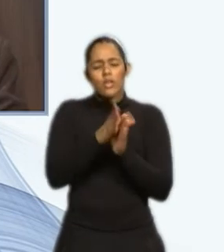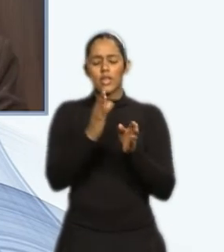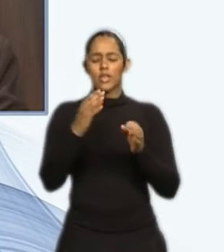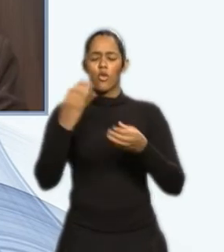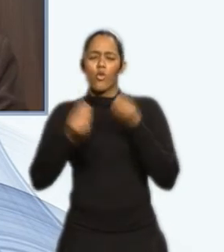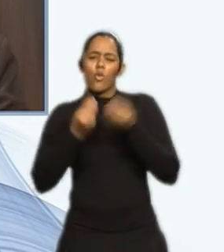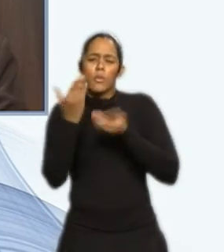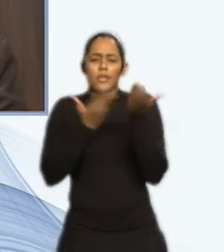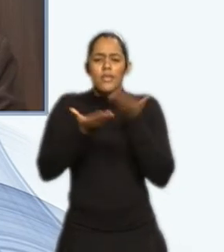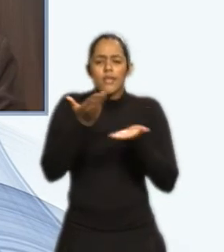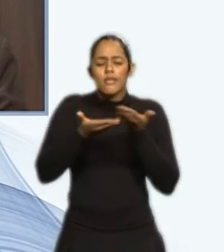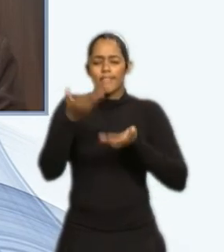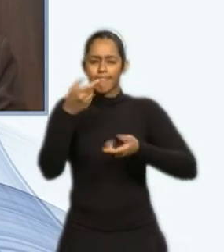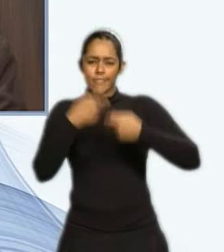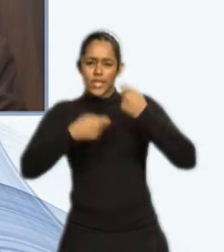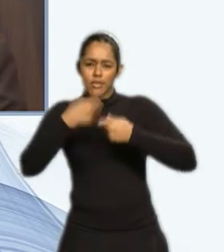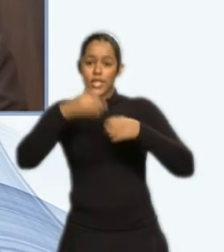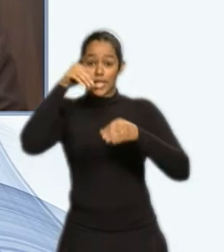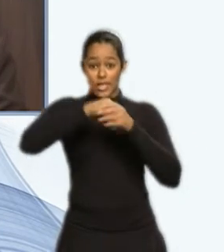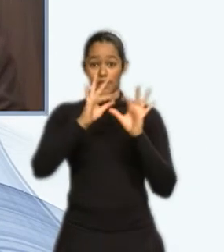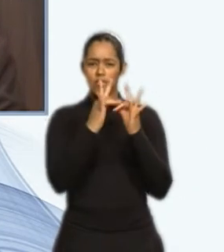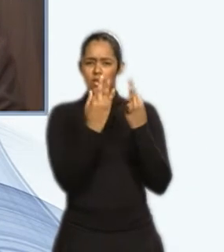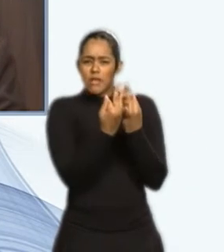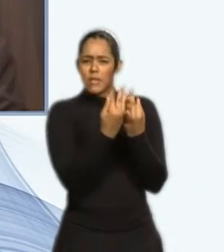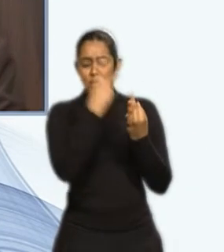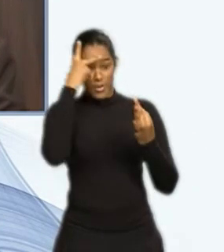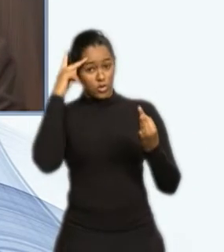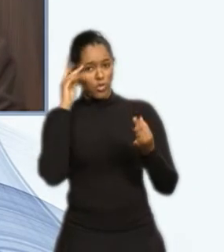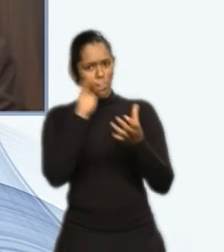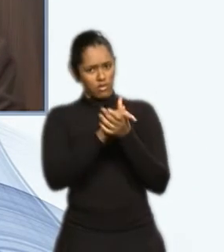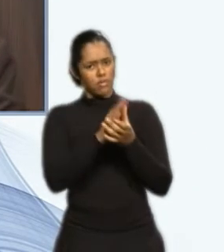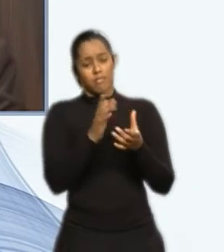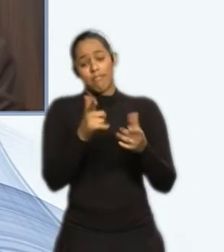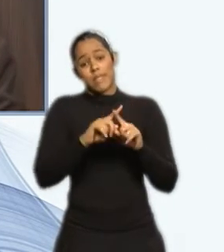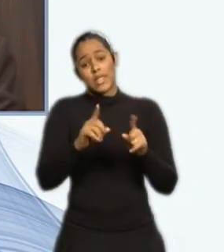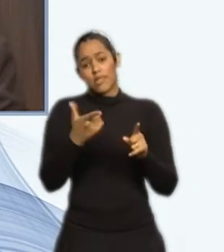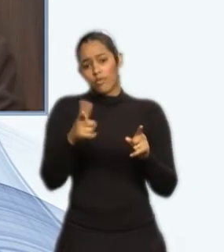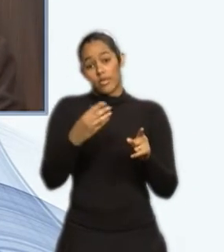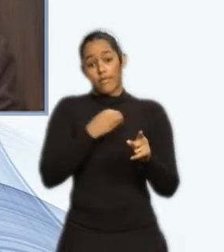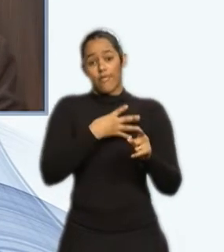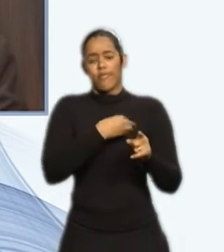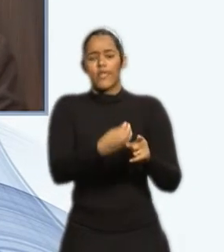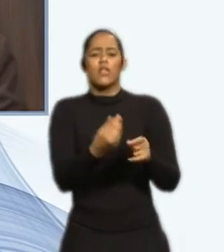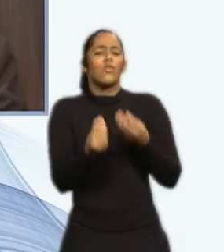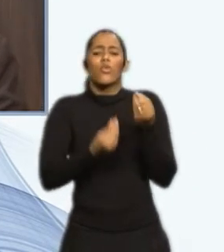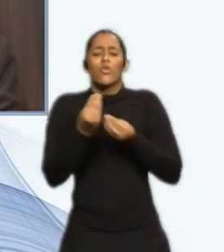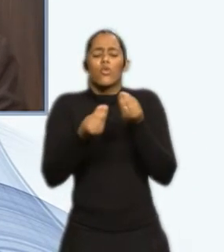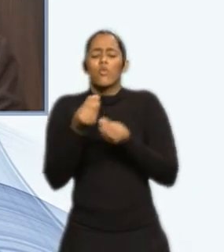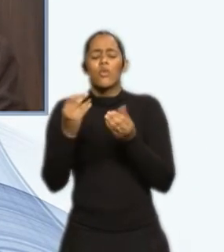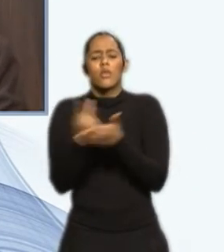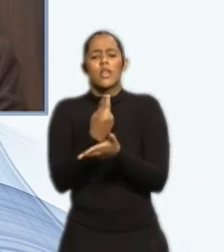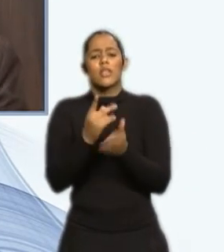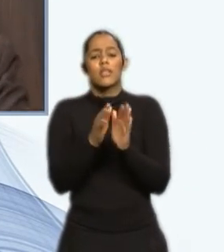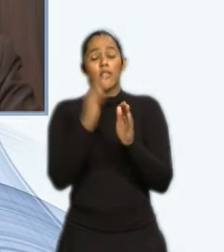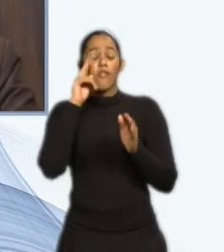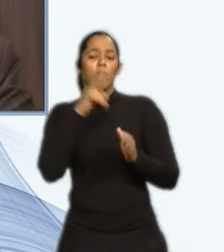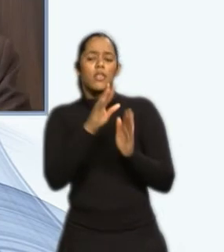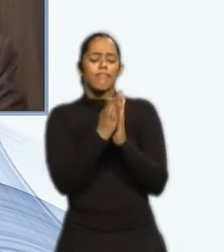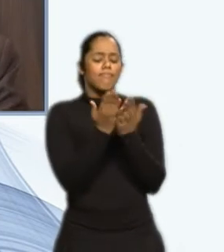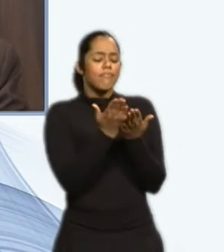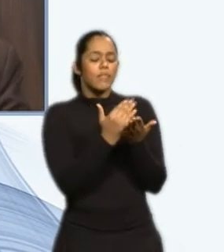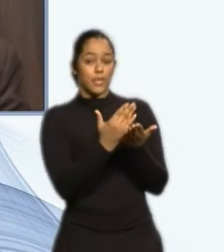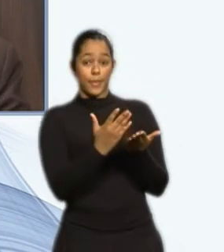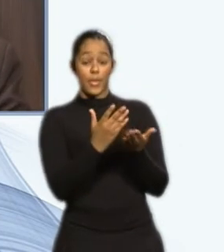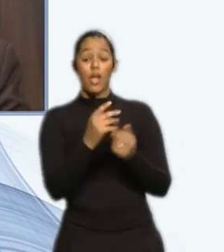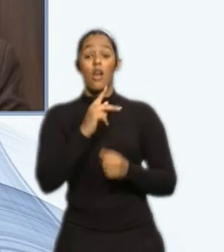tratar a sexualidade dentro da família, casais, sem filho também? Como isso funciona à luz da Bíblia? Em 1